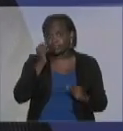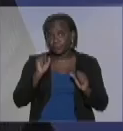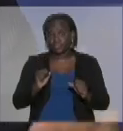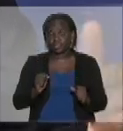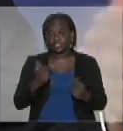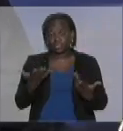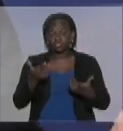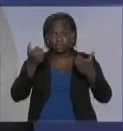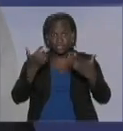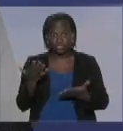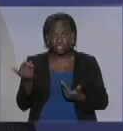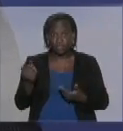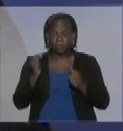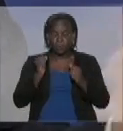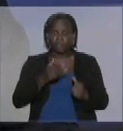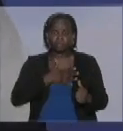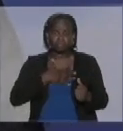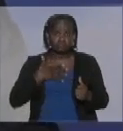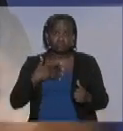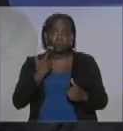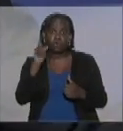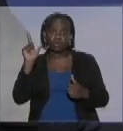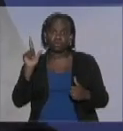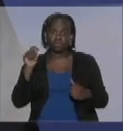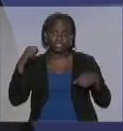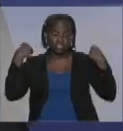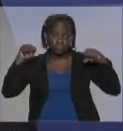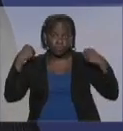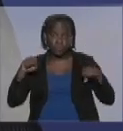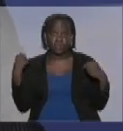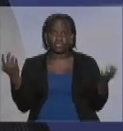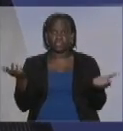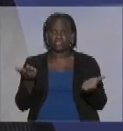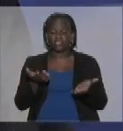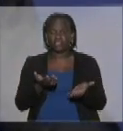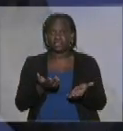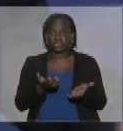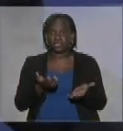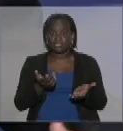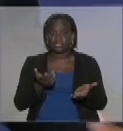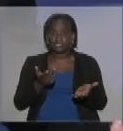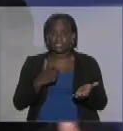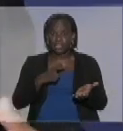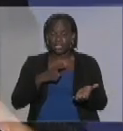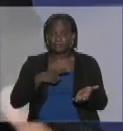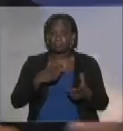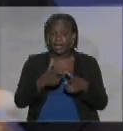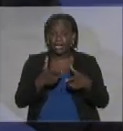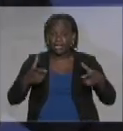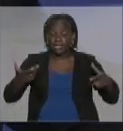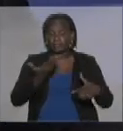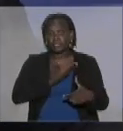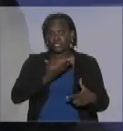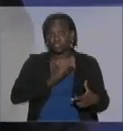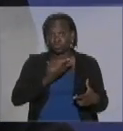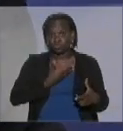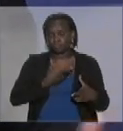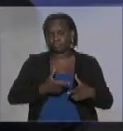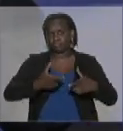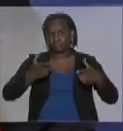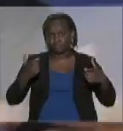Então a gente mostra para o jovem, por exemplo, que ele pode ter prazer praticando esportes, tendo um relacionamento maior de